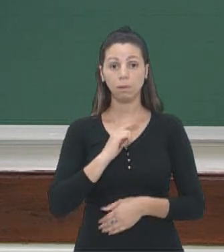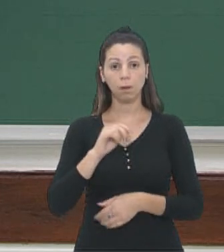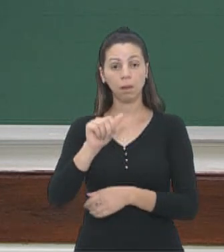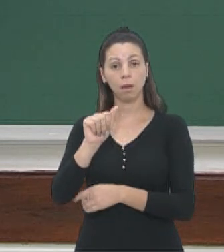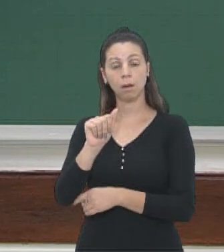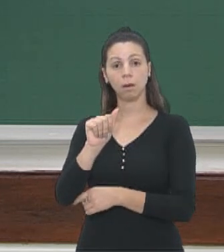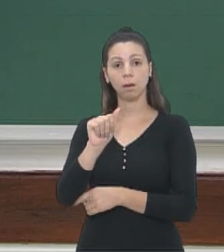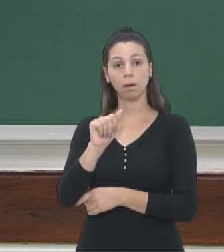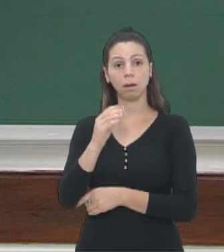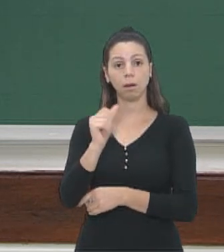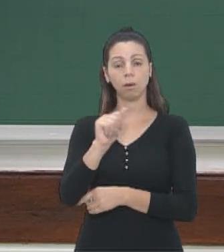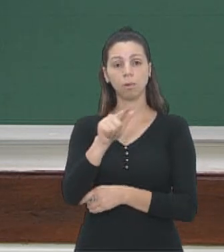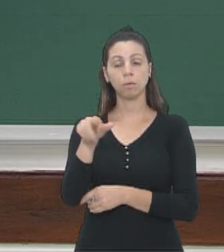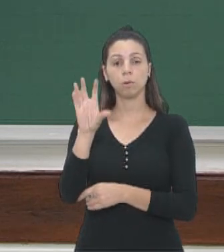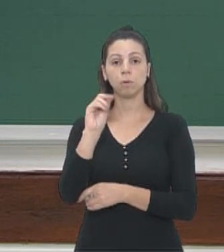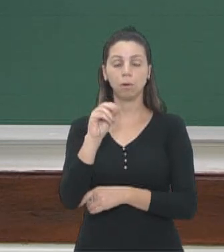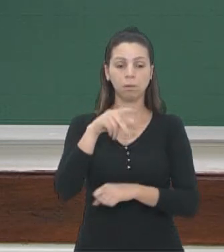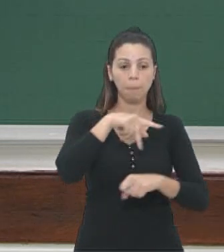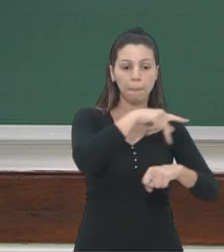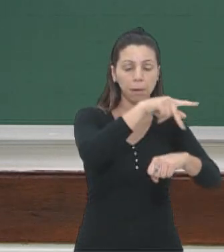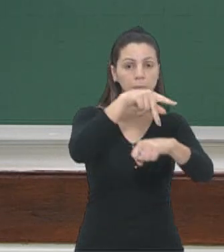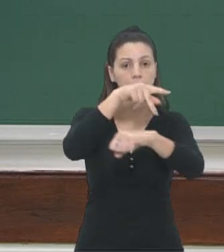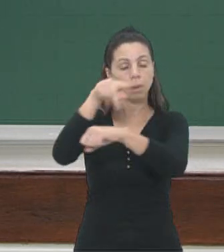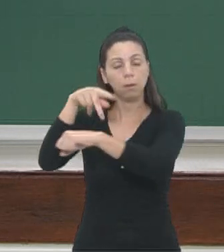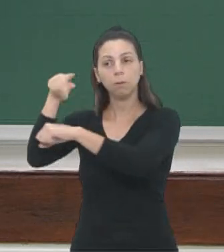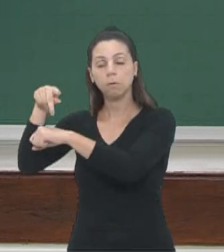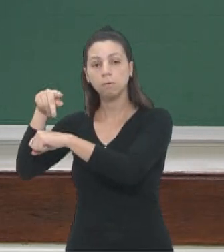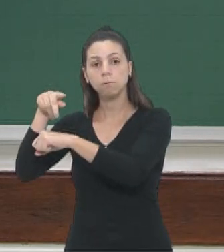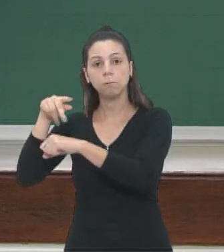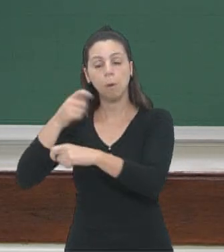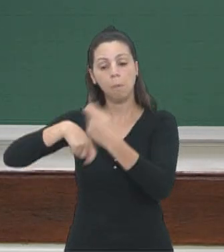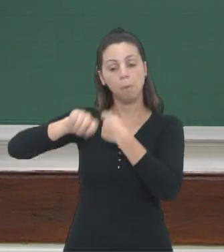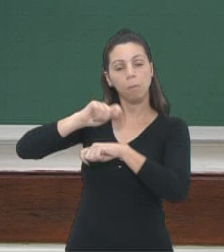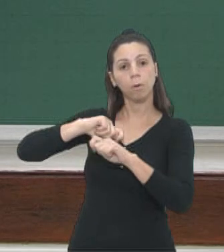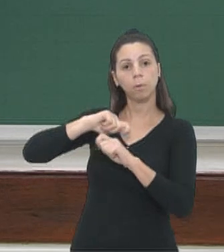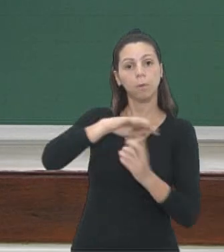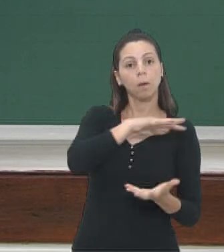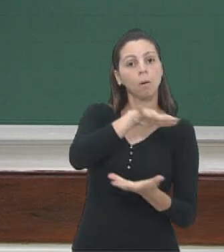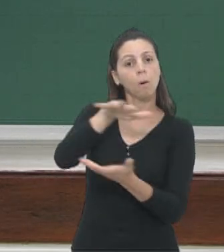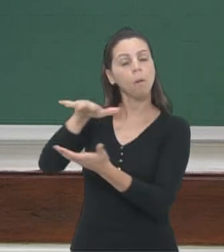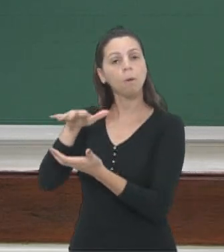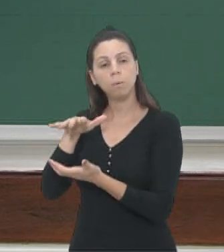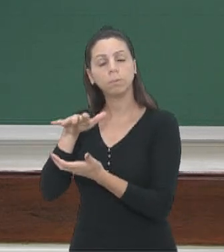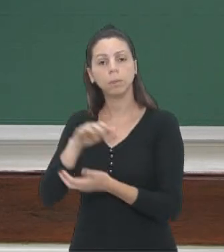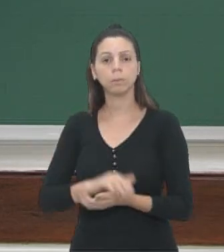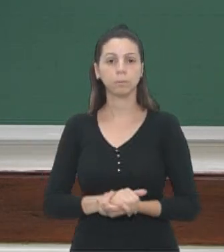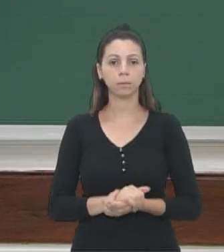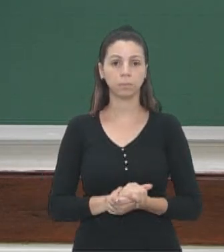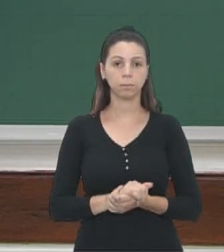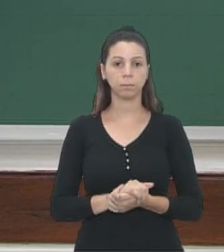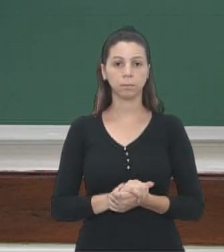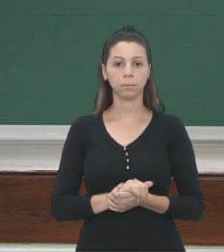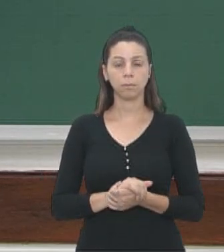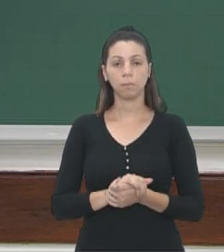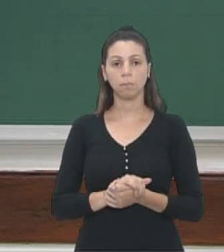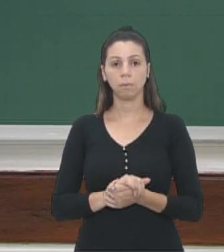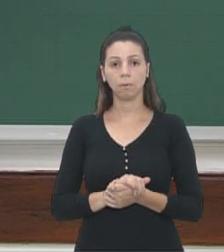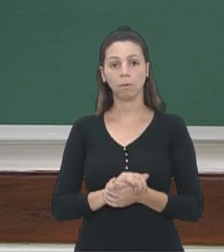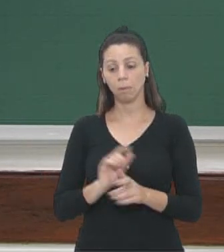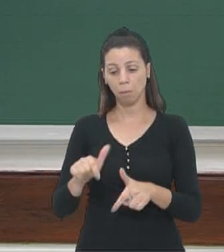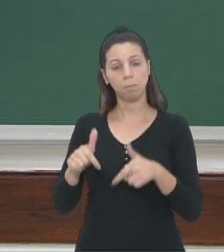ações de diferentes países que vão influenciar na economia global. Então, determinadas